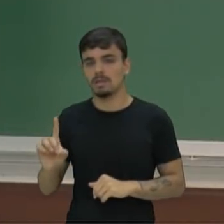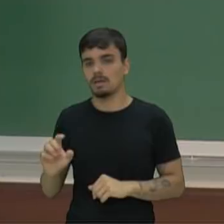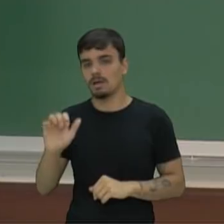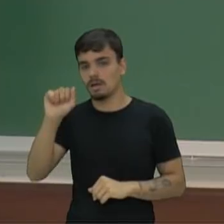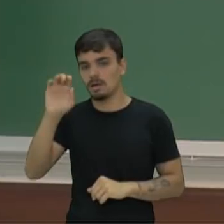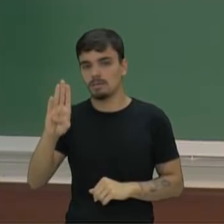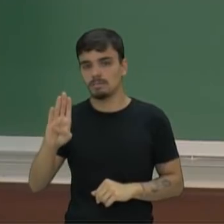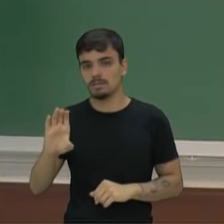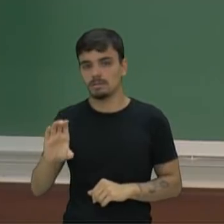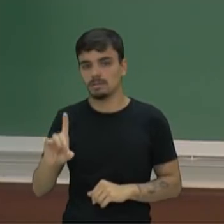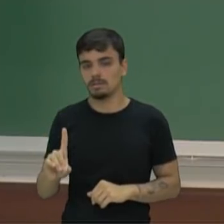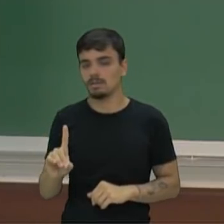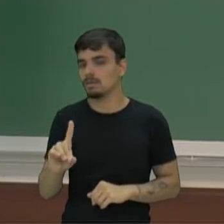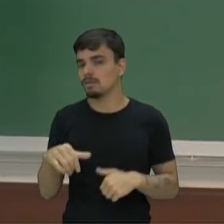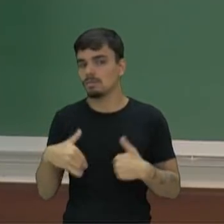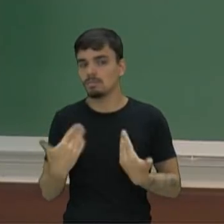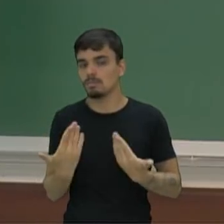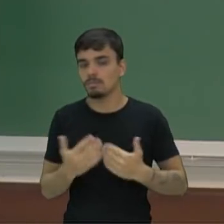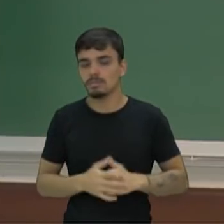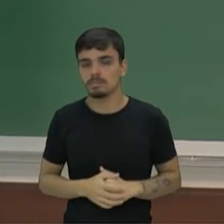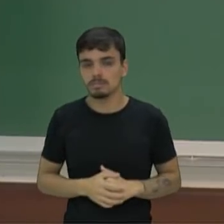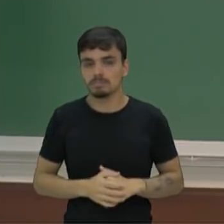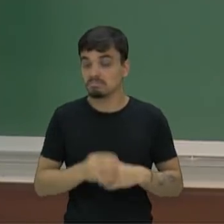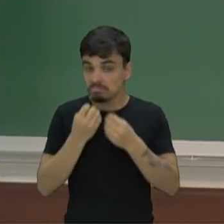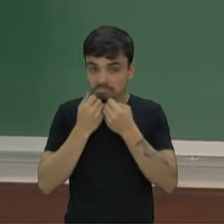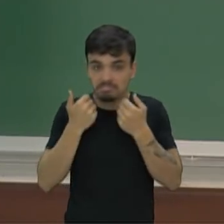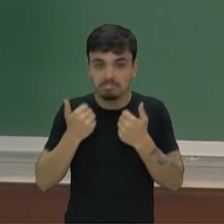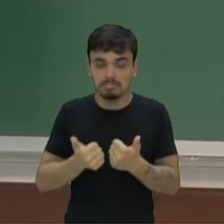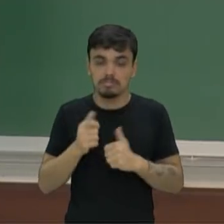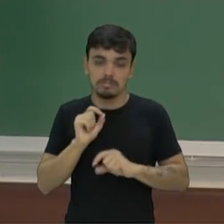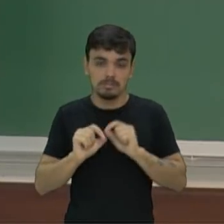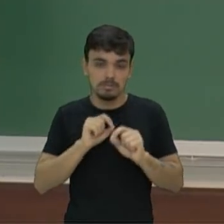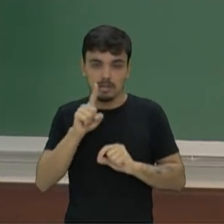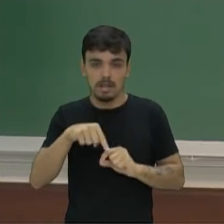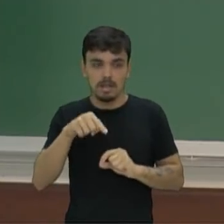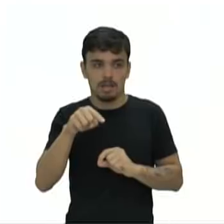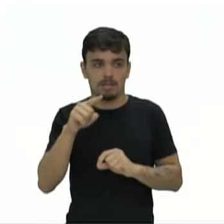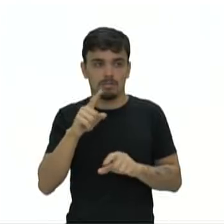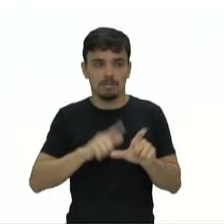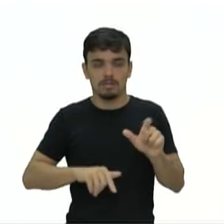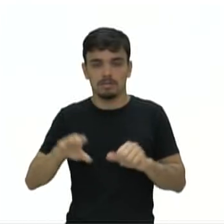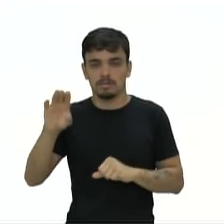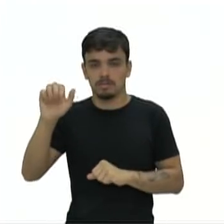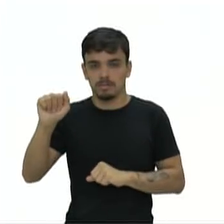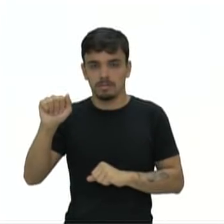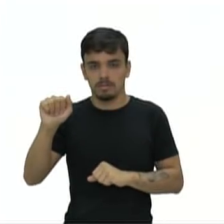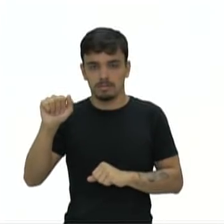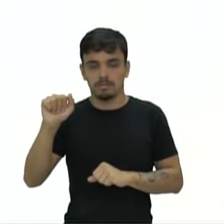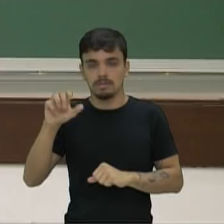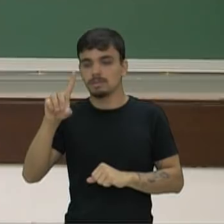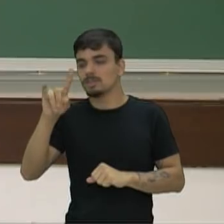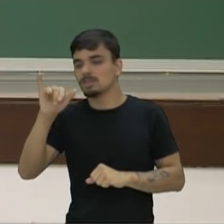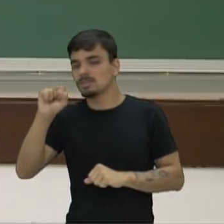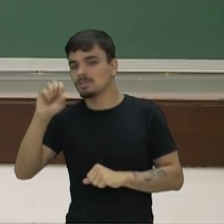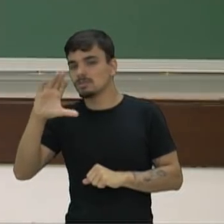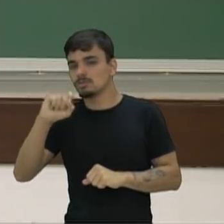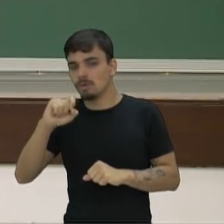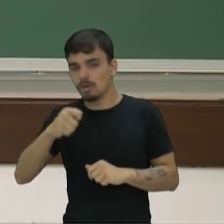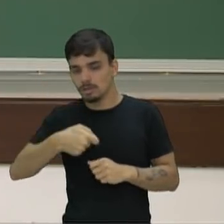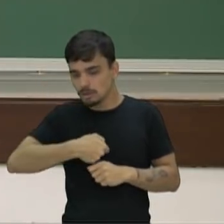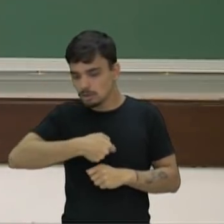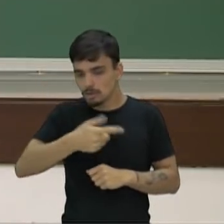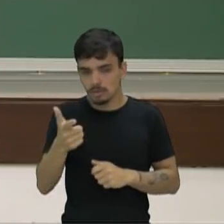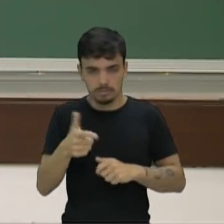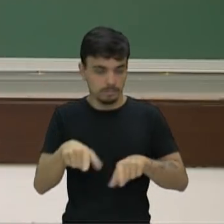que é? Letra A, B, C ou D? Muito bem! É o Discóbulo, que inclusive significa lançador de disco, né?